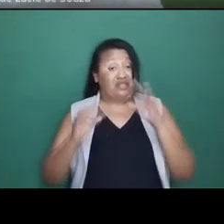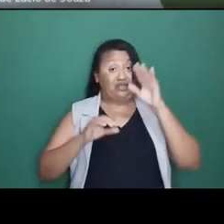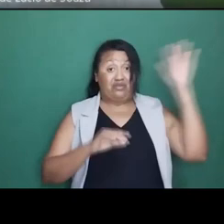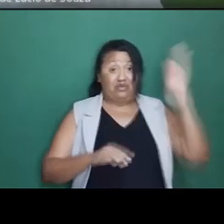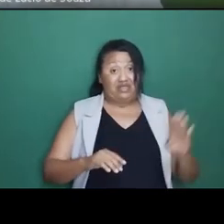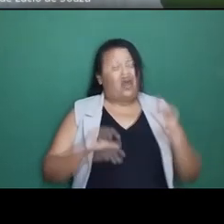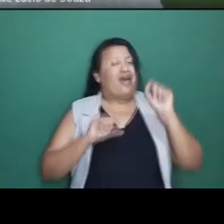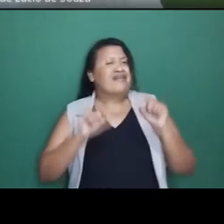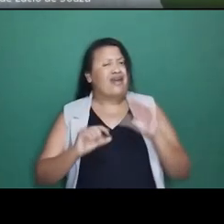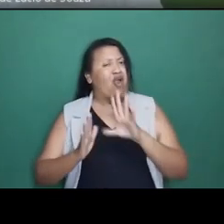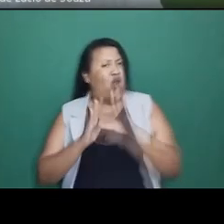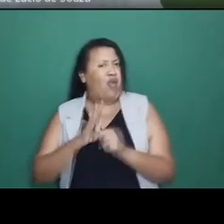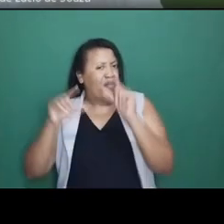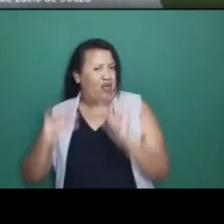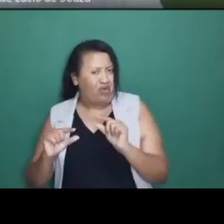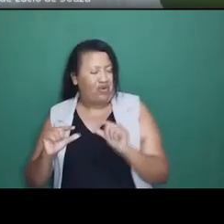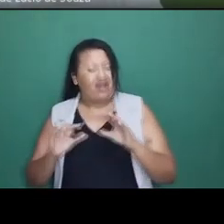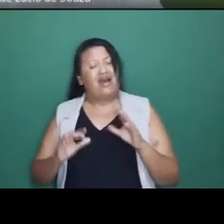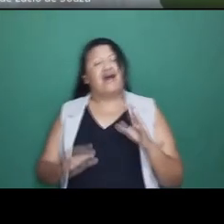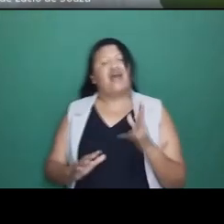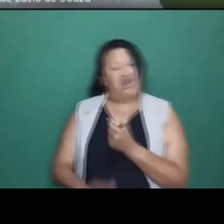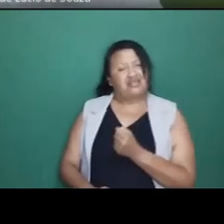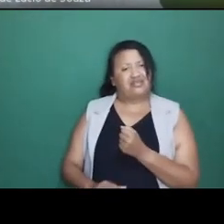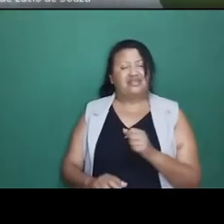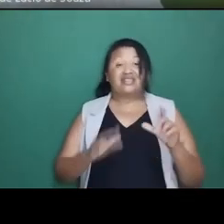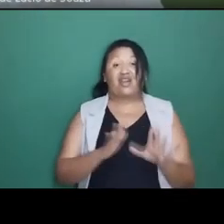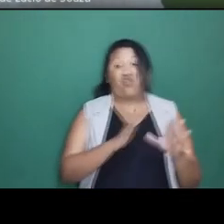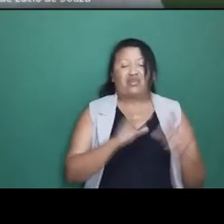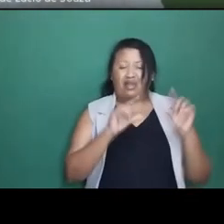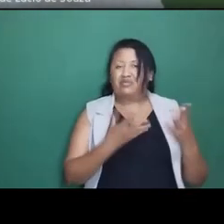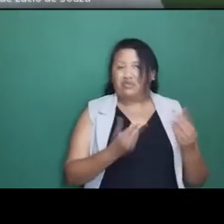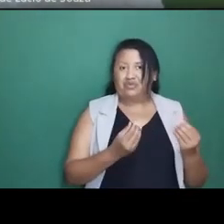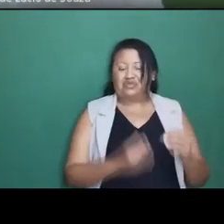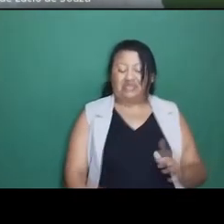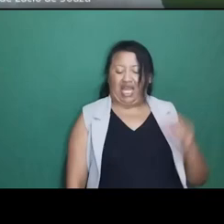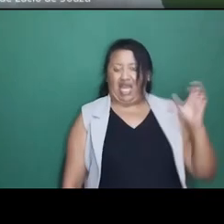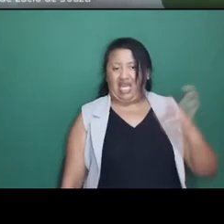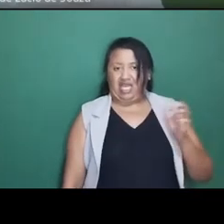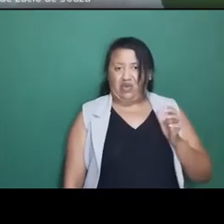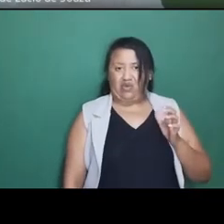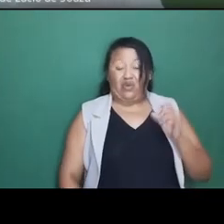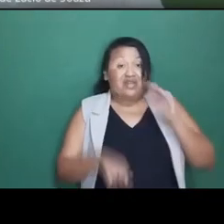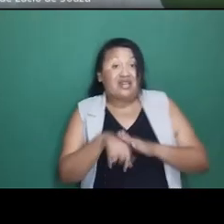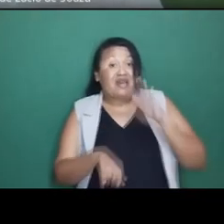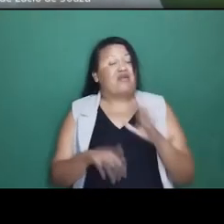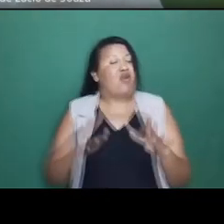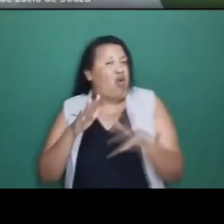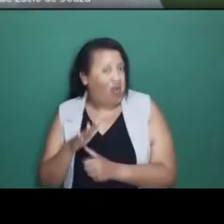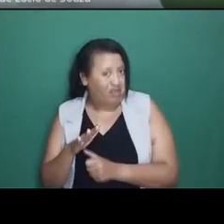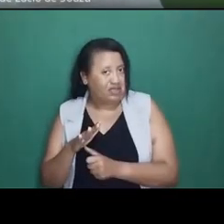ladrão que foi furta muito ela é Barão quem mais chuta